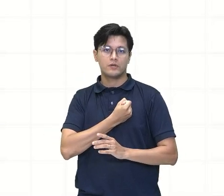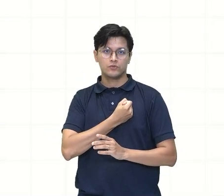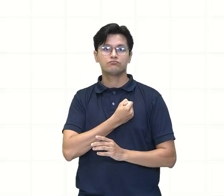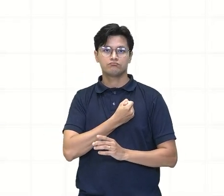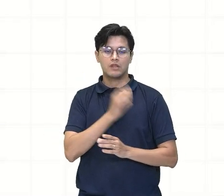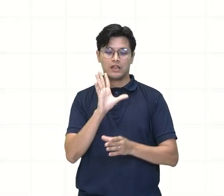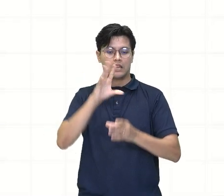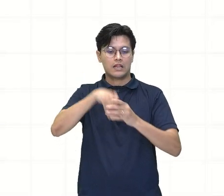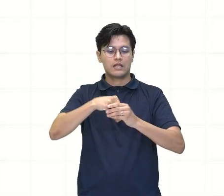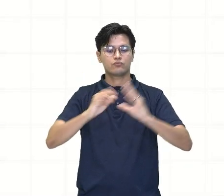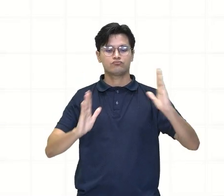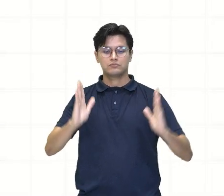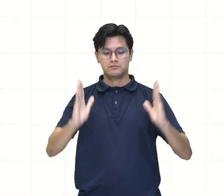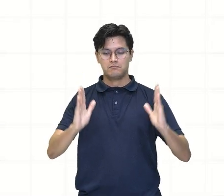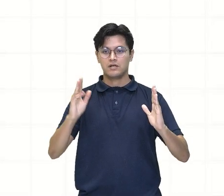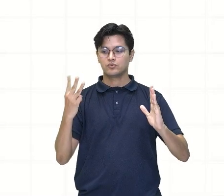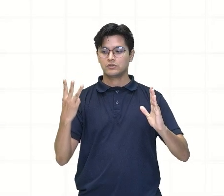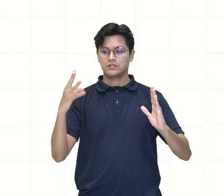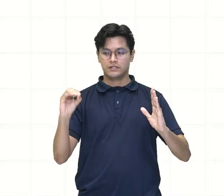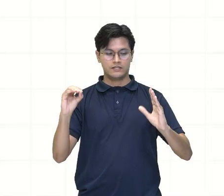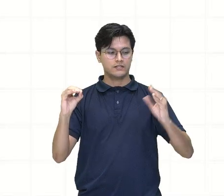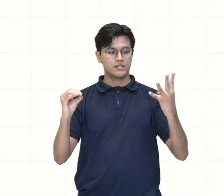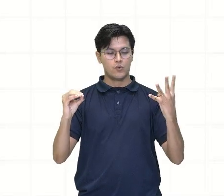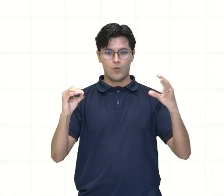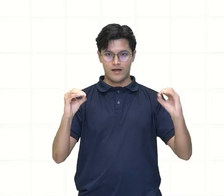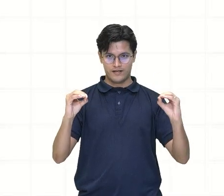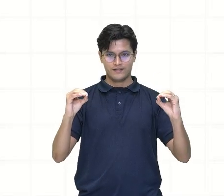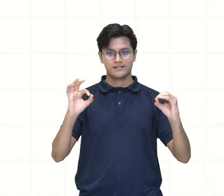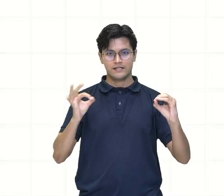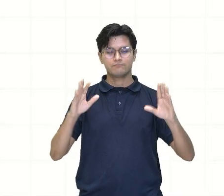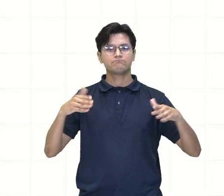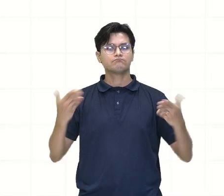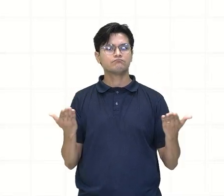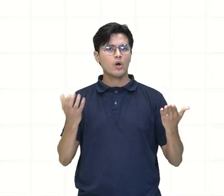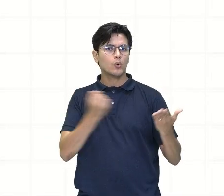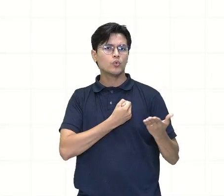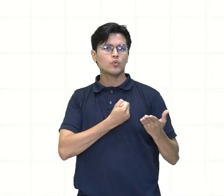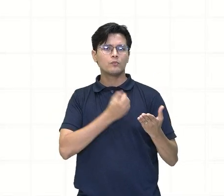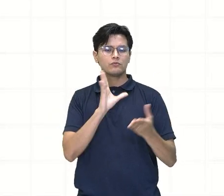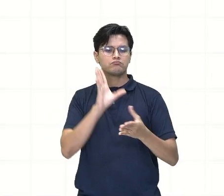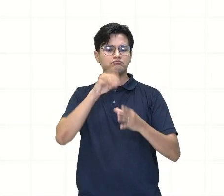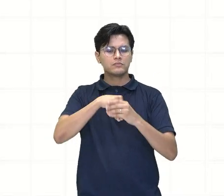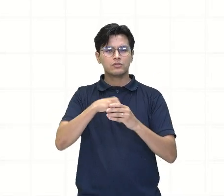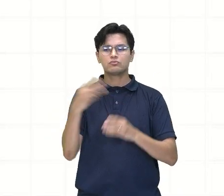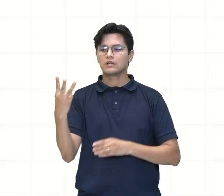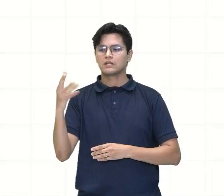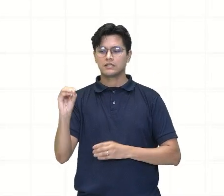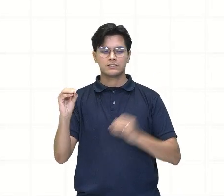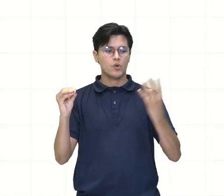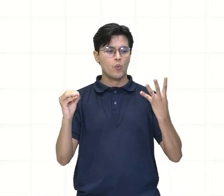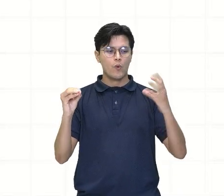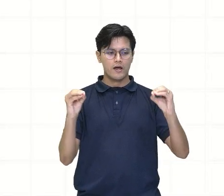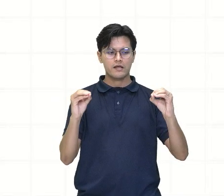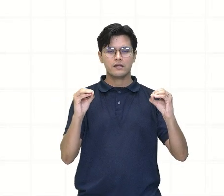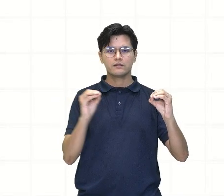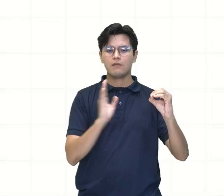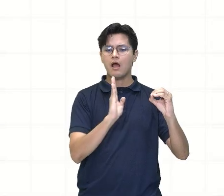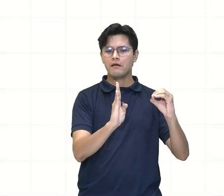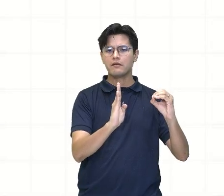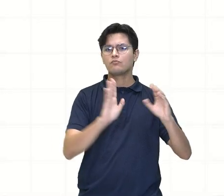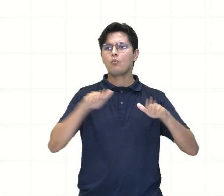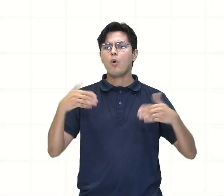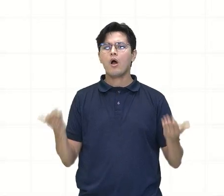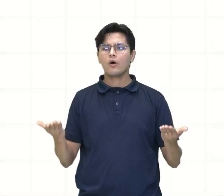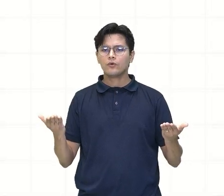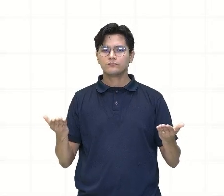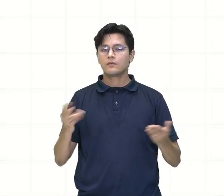número, né? Qual é o múltiplo de 8 que está entre os números 30 e 40? Lembrando, você poderia muito